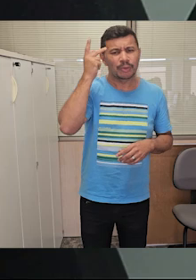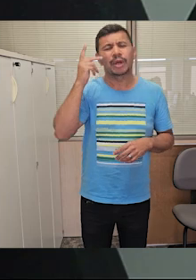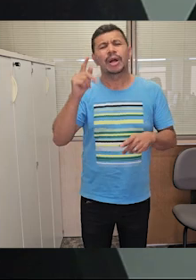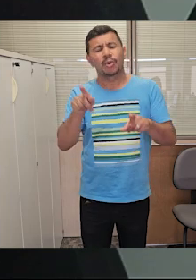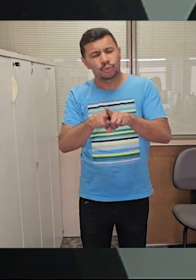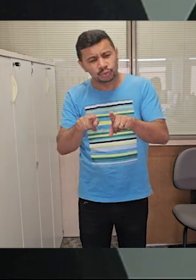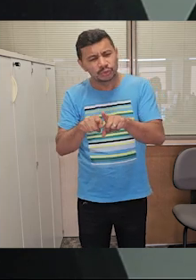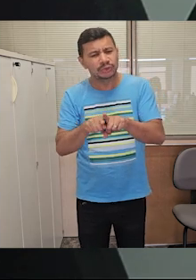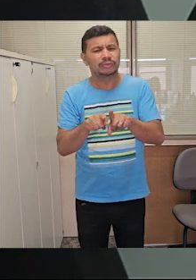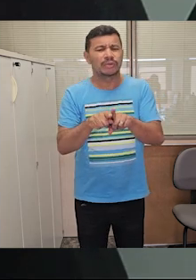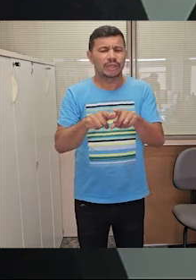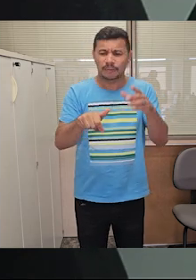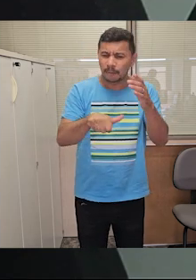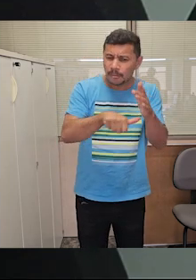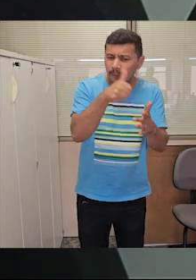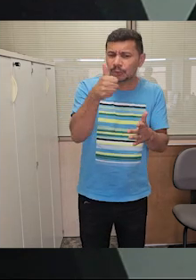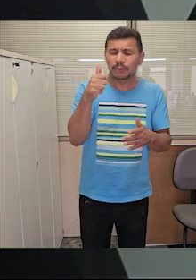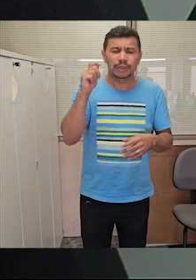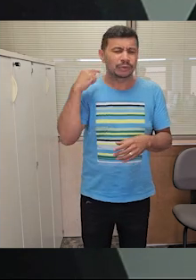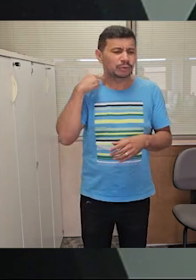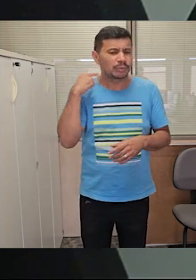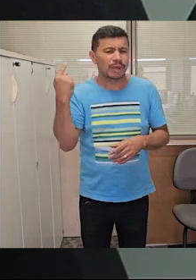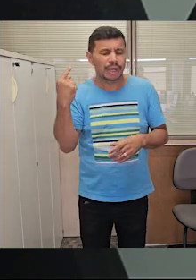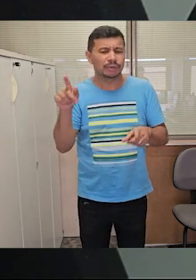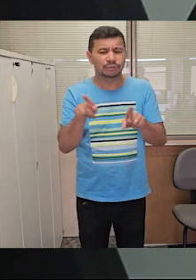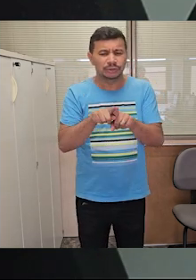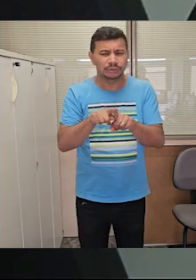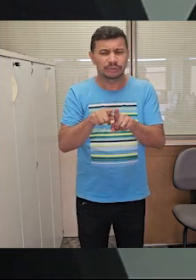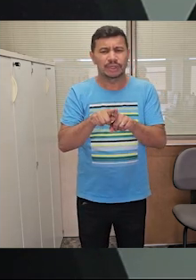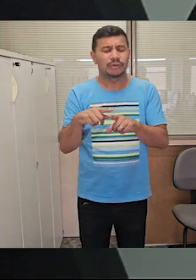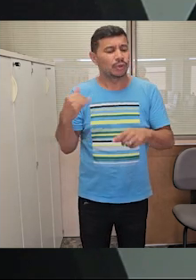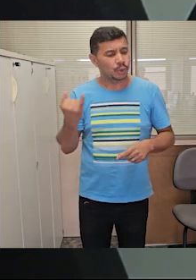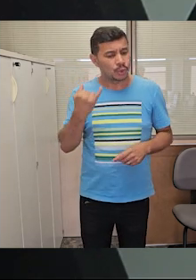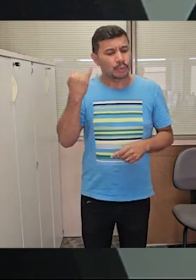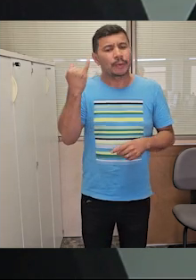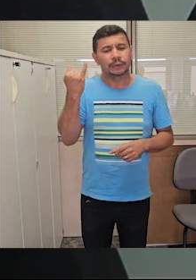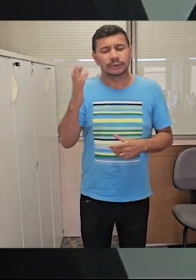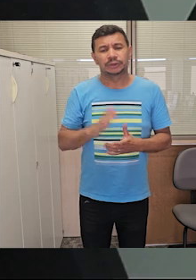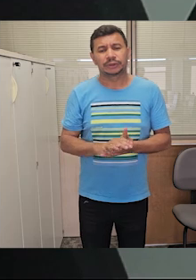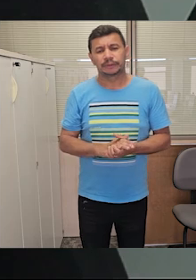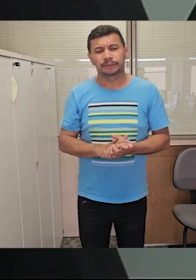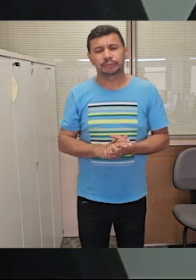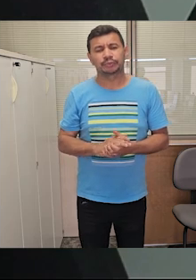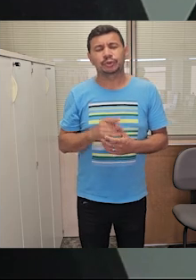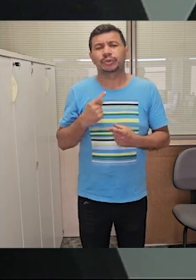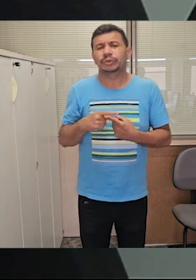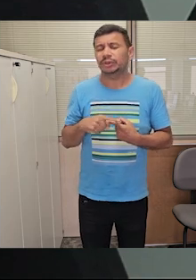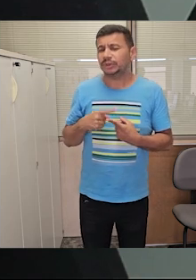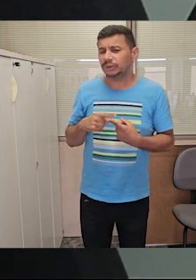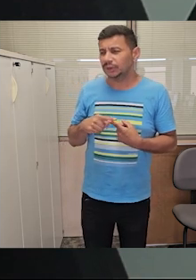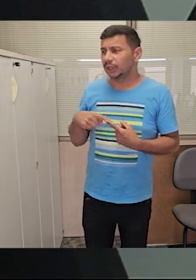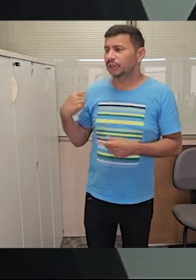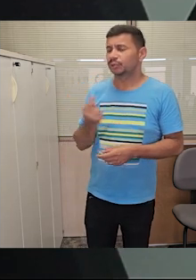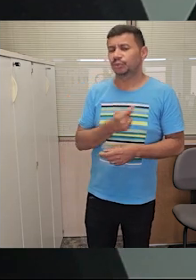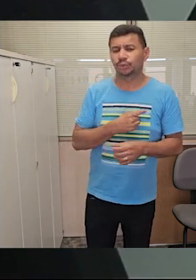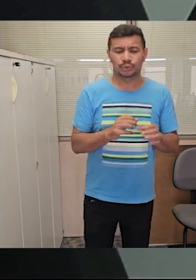E nesse 1º de maio também foi um movimento muito importante que a gente